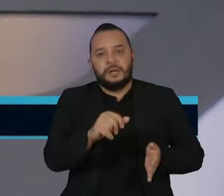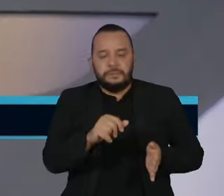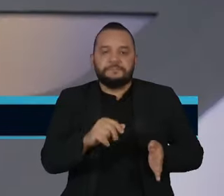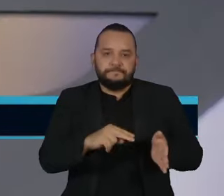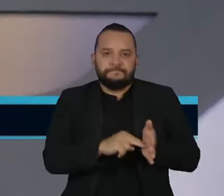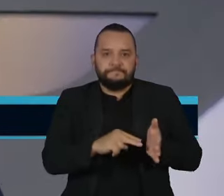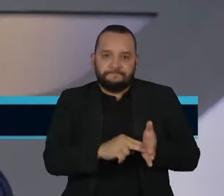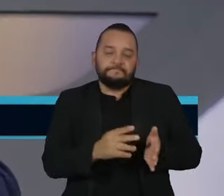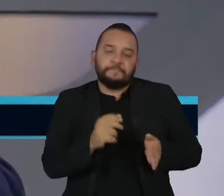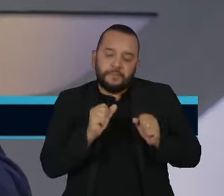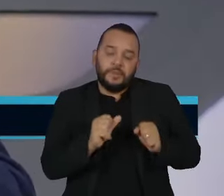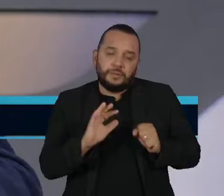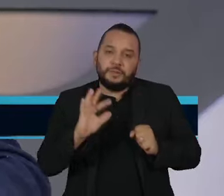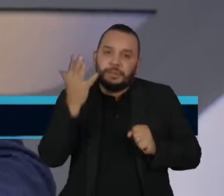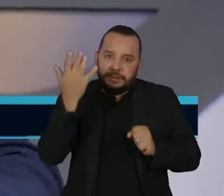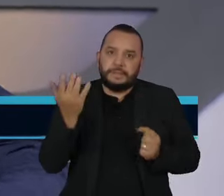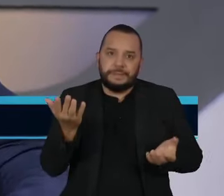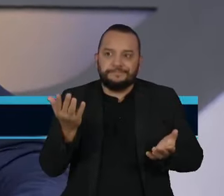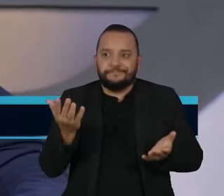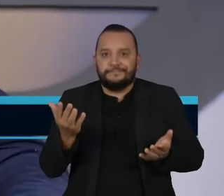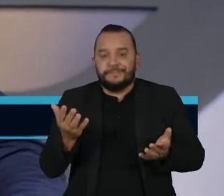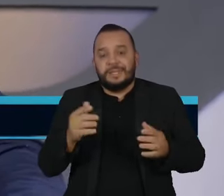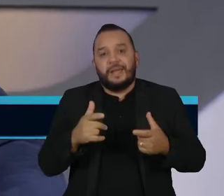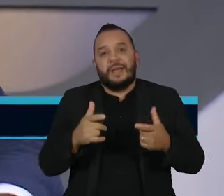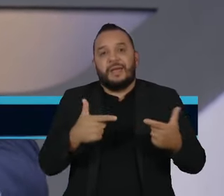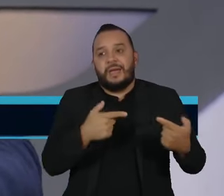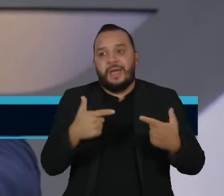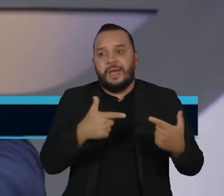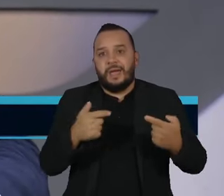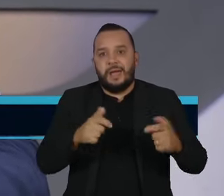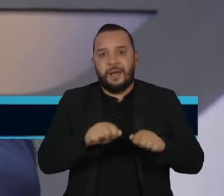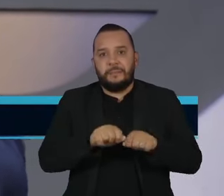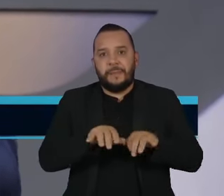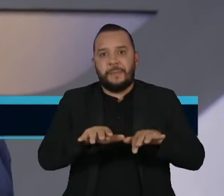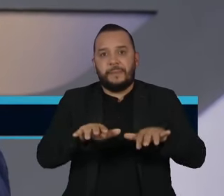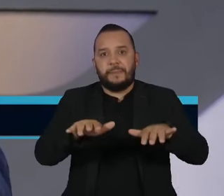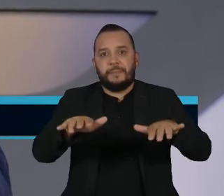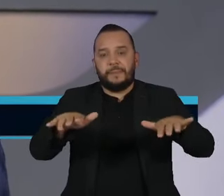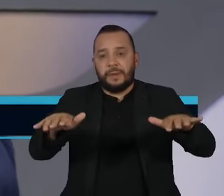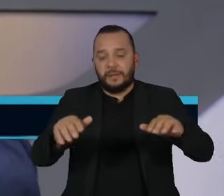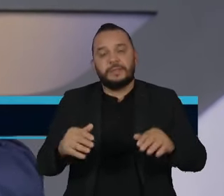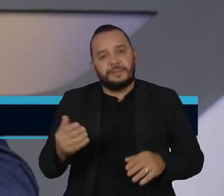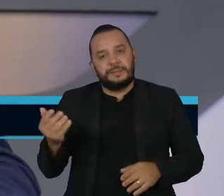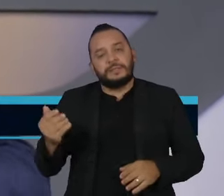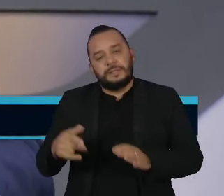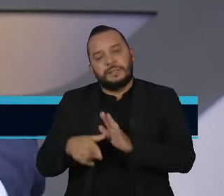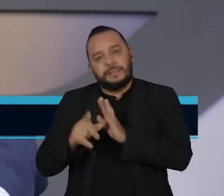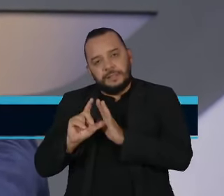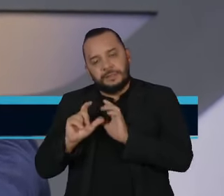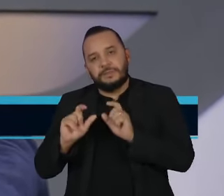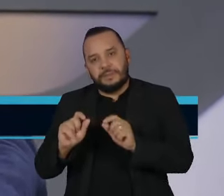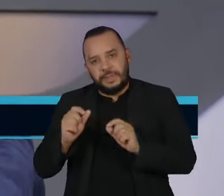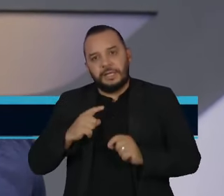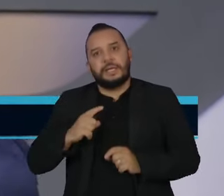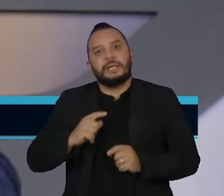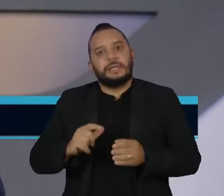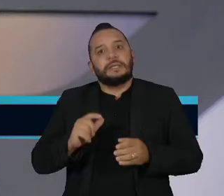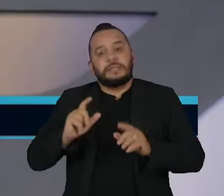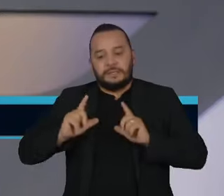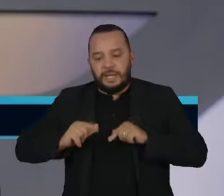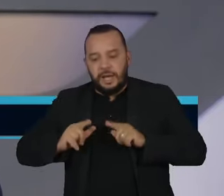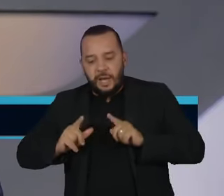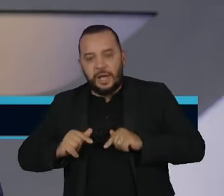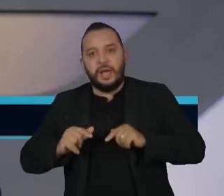E isso é terrível, porque a guerra se expande por uma região muito mais ampla do que entre Israel, Faixa de Gaza, sul do Líbano,